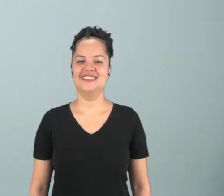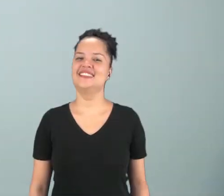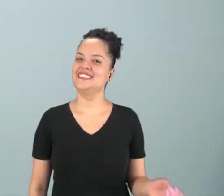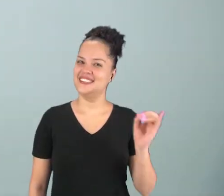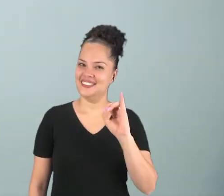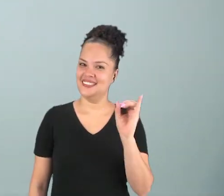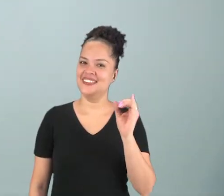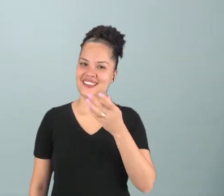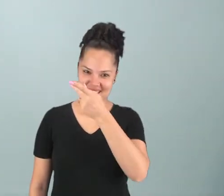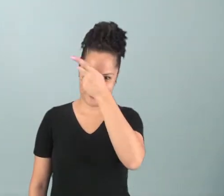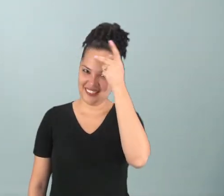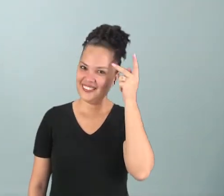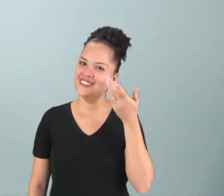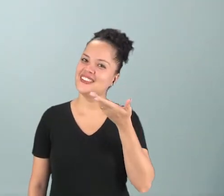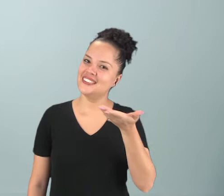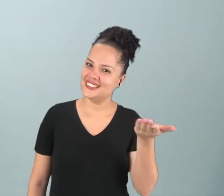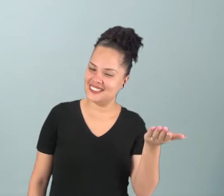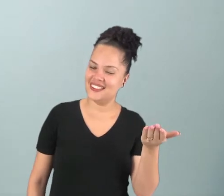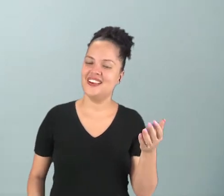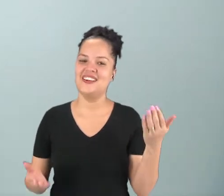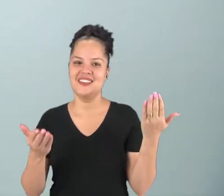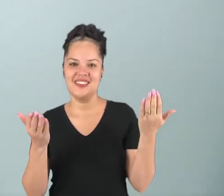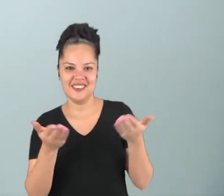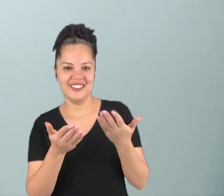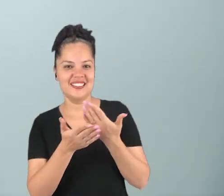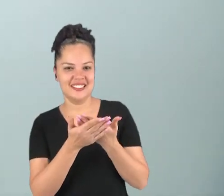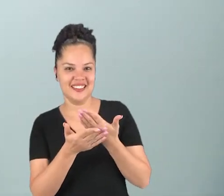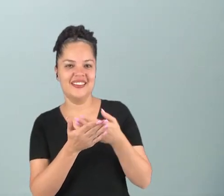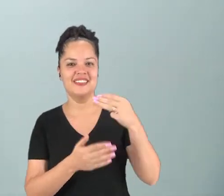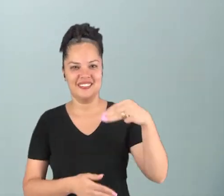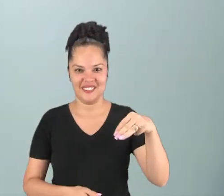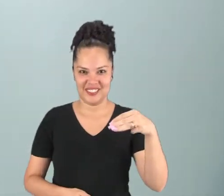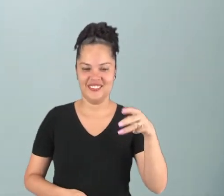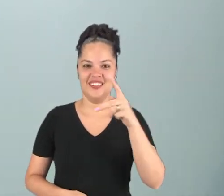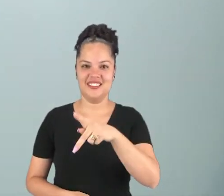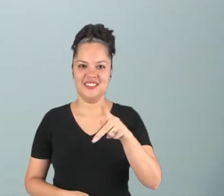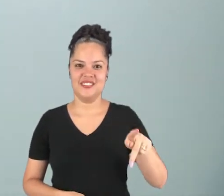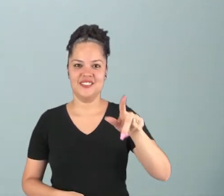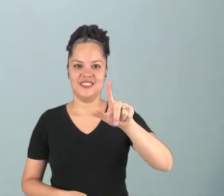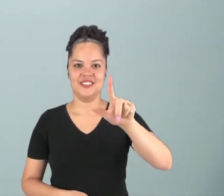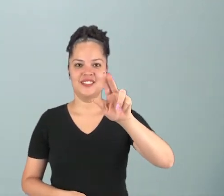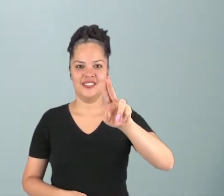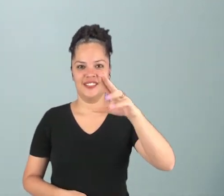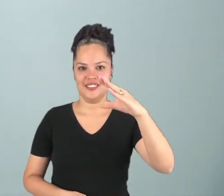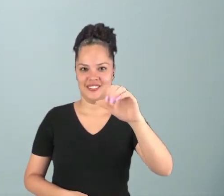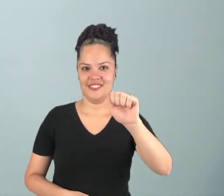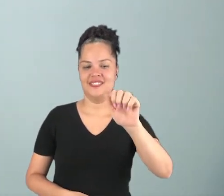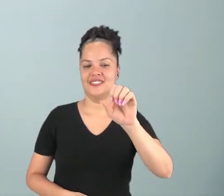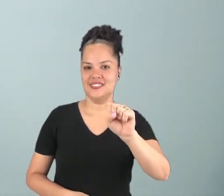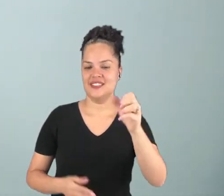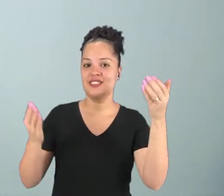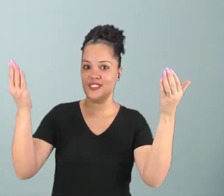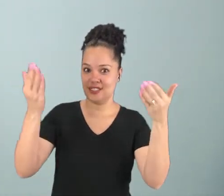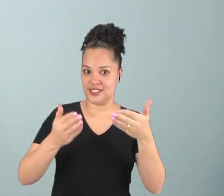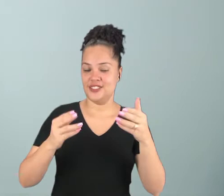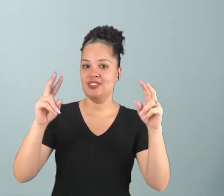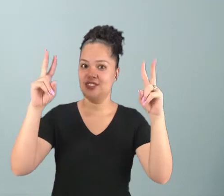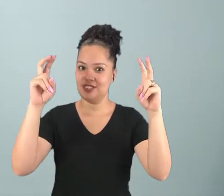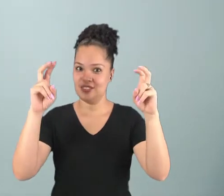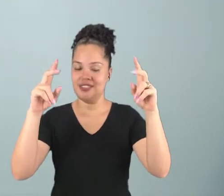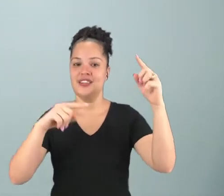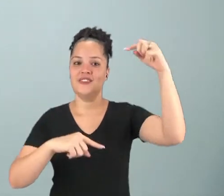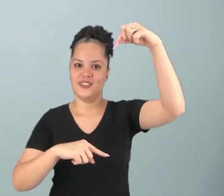Olá, pessoal! Estamos de volta para mais uma aula de matemática. Sou o professor Lucas e hoje nós vamos falar um pouquinho